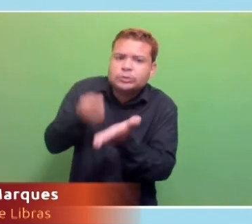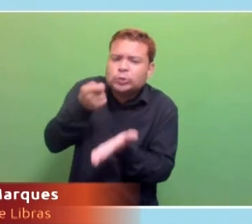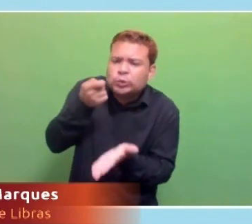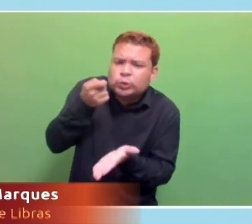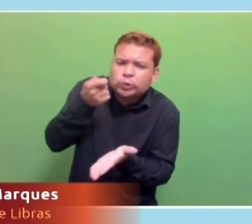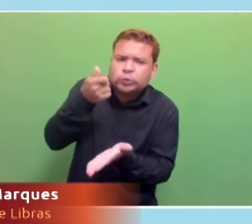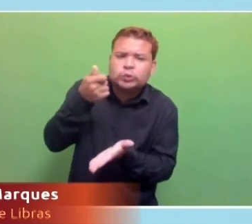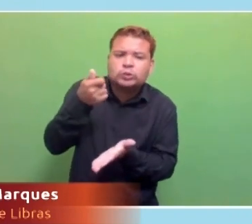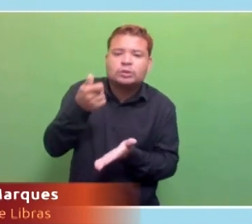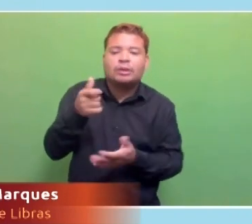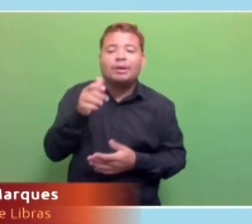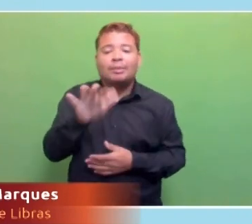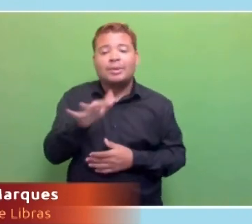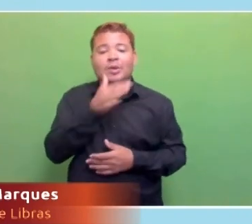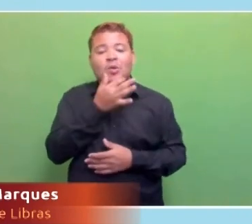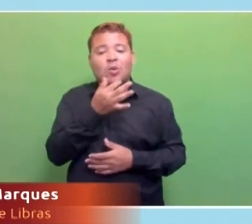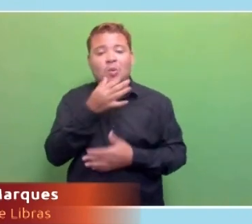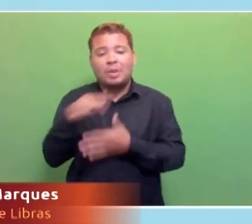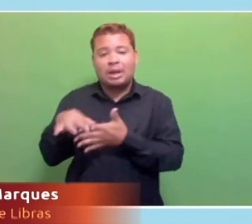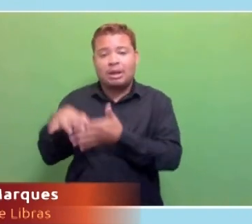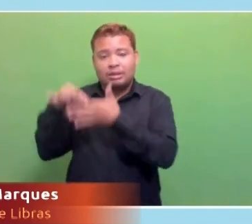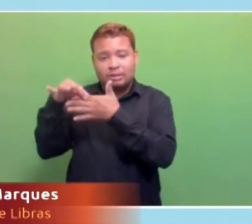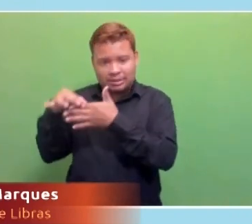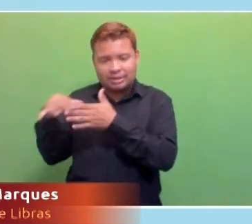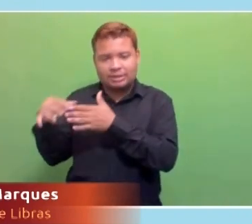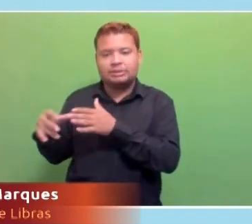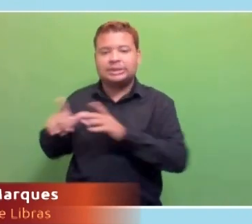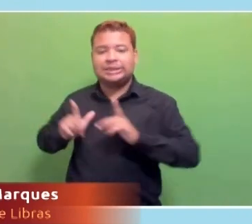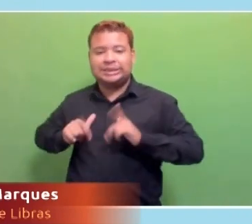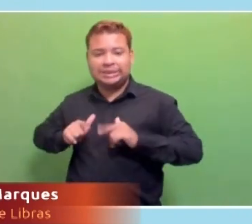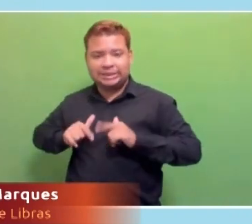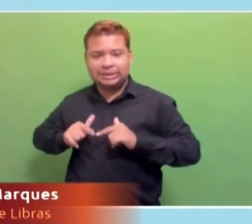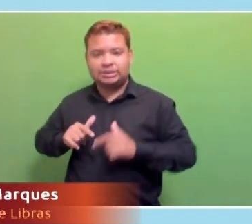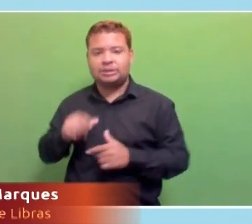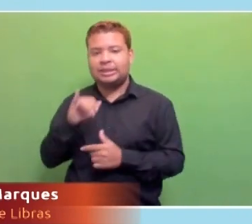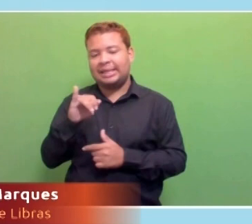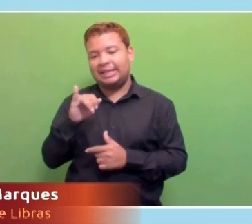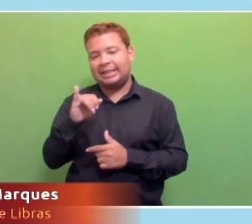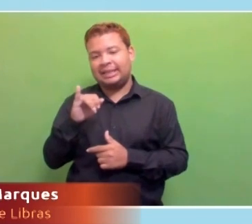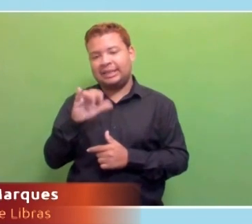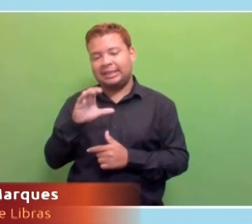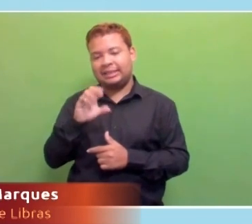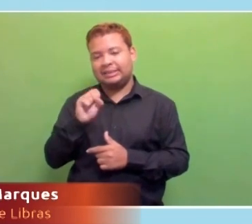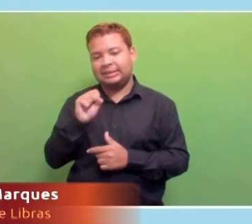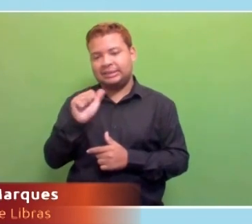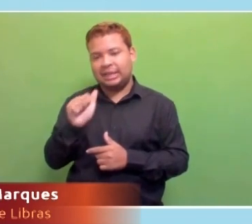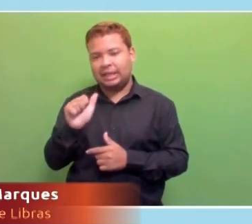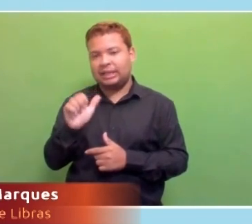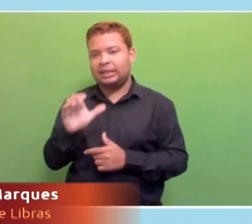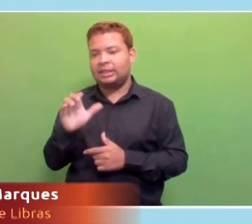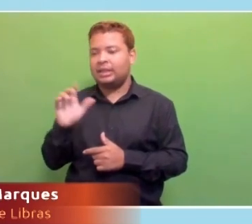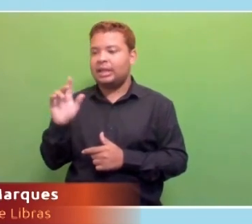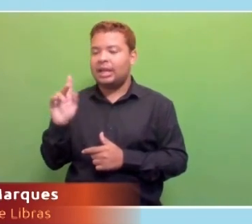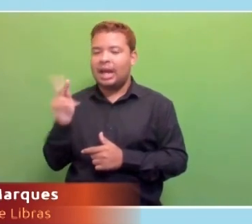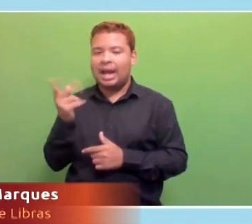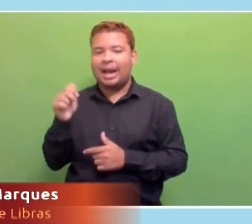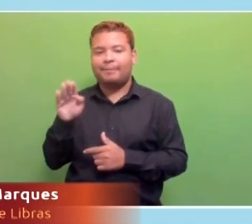a morte do líder israelense, né, Yitzhak Rabin, infelizmente, isso vai